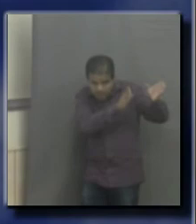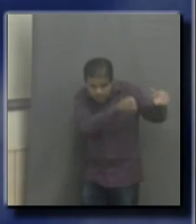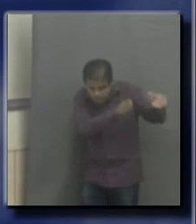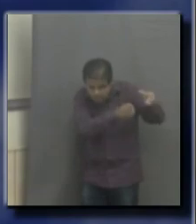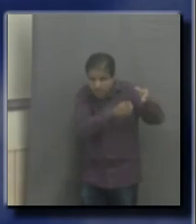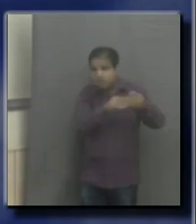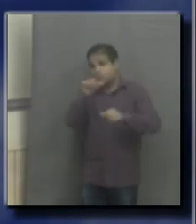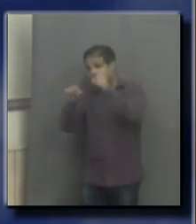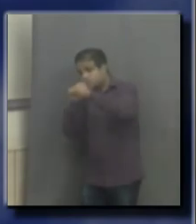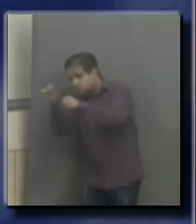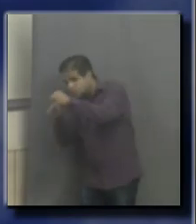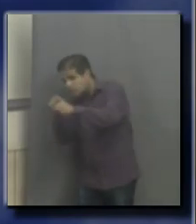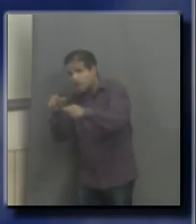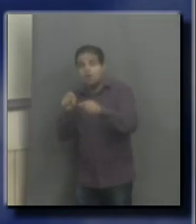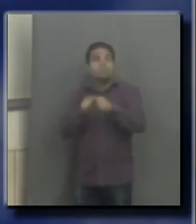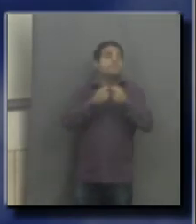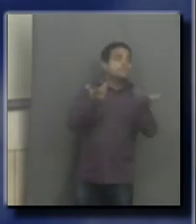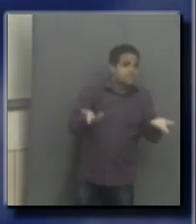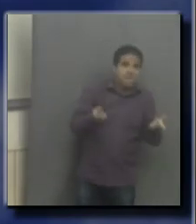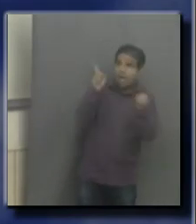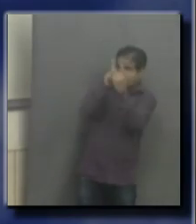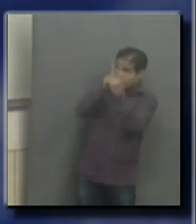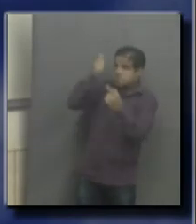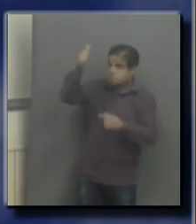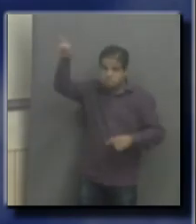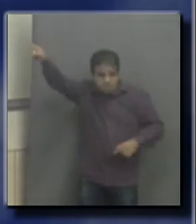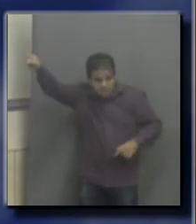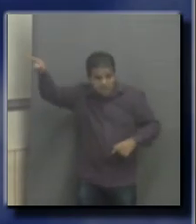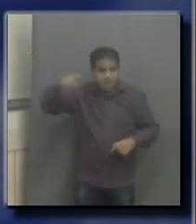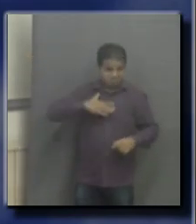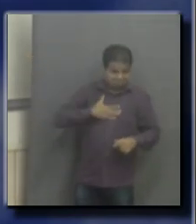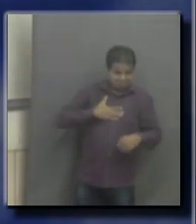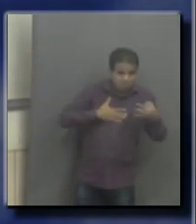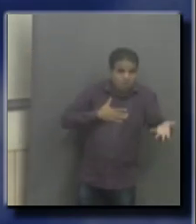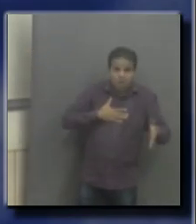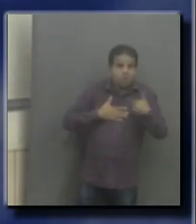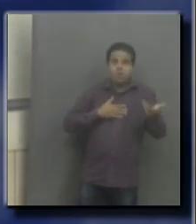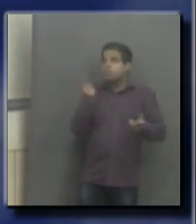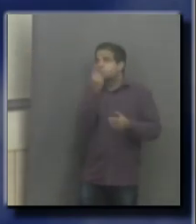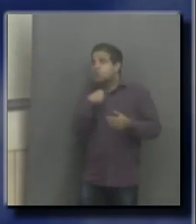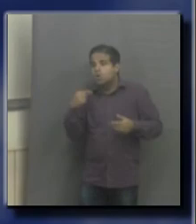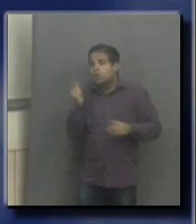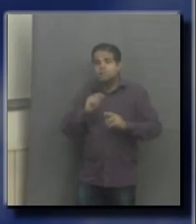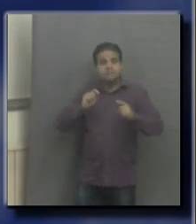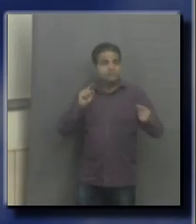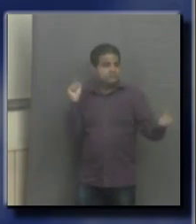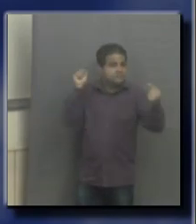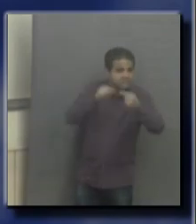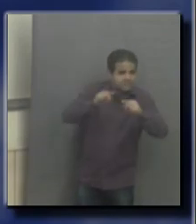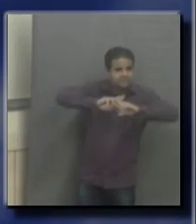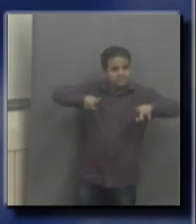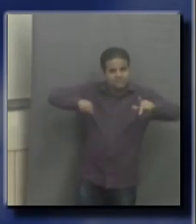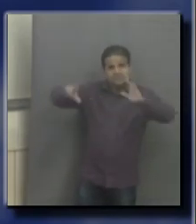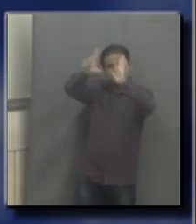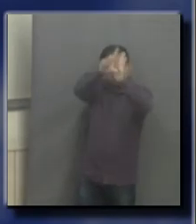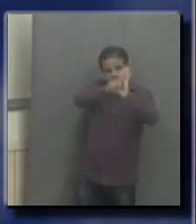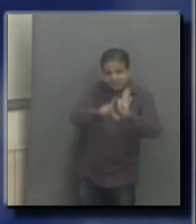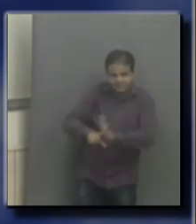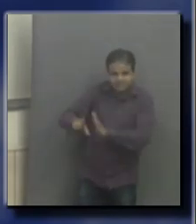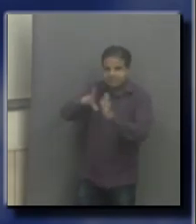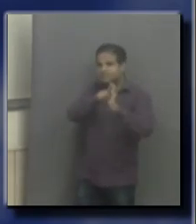quer modificá-lo. Ele atende, como é que a gente concilia as diferentes legislações